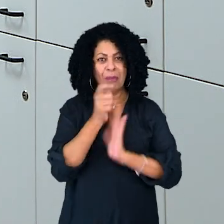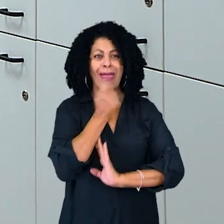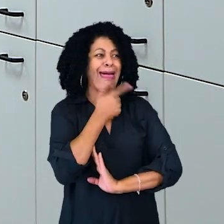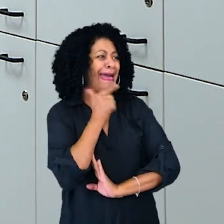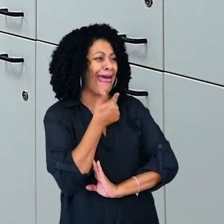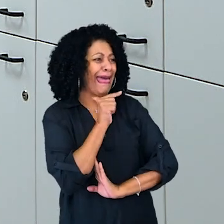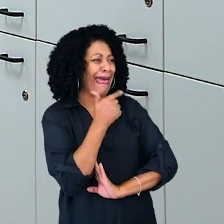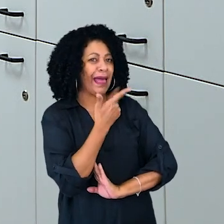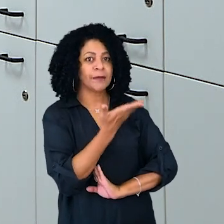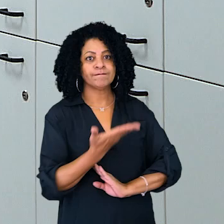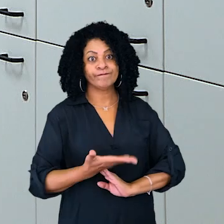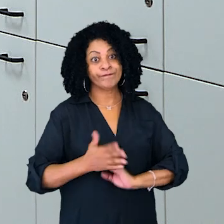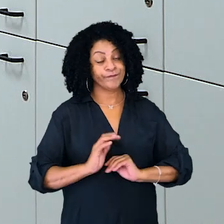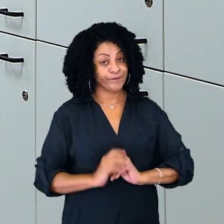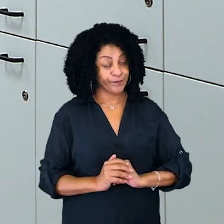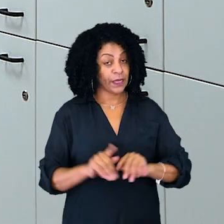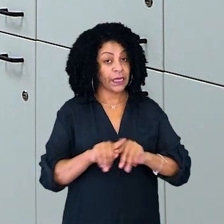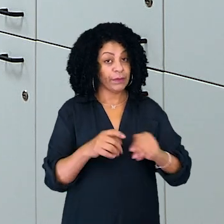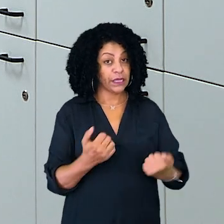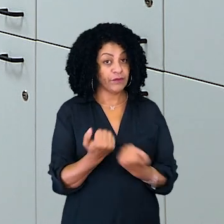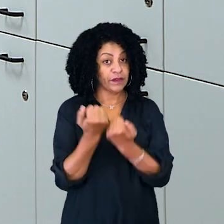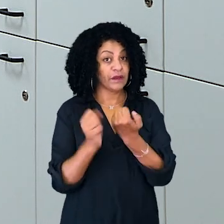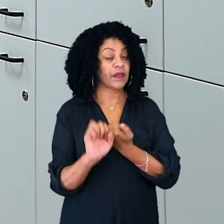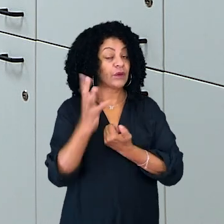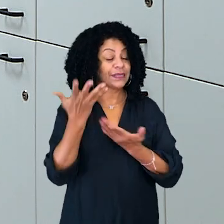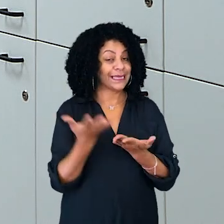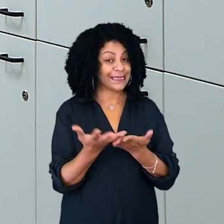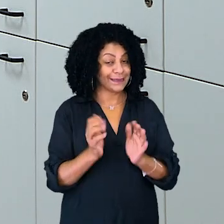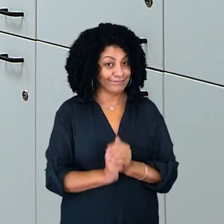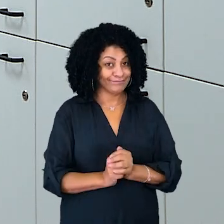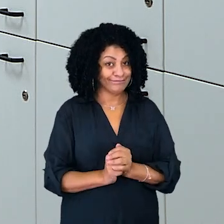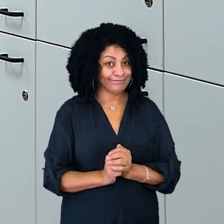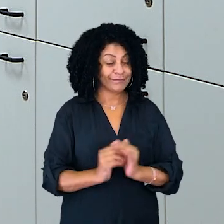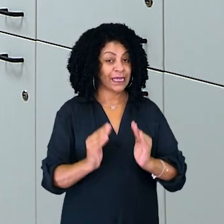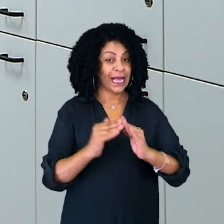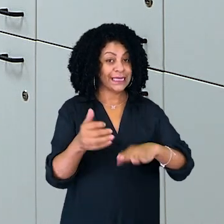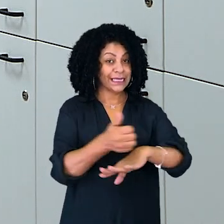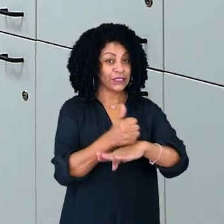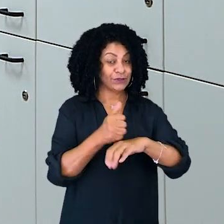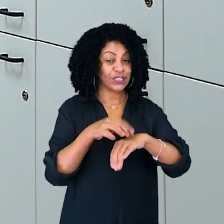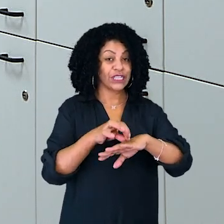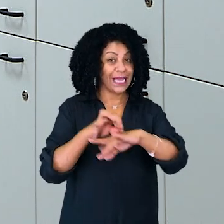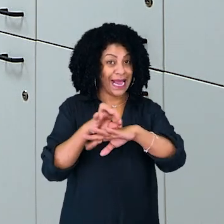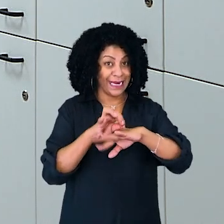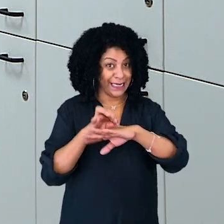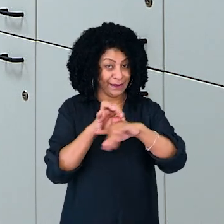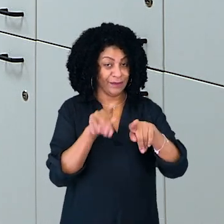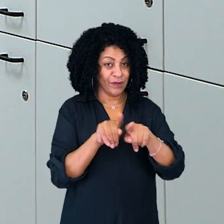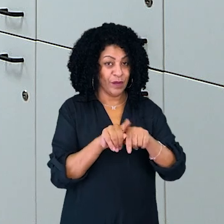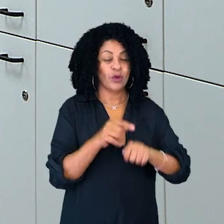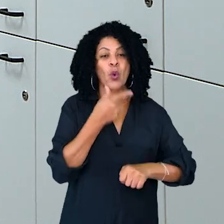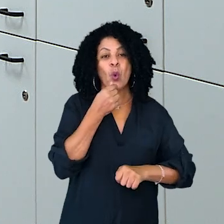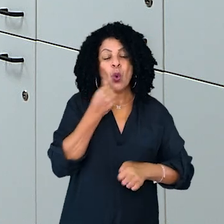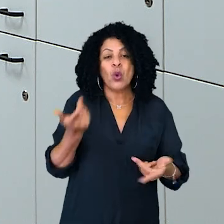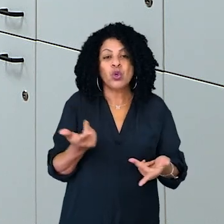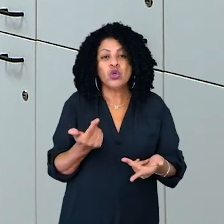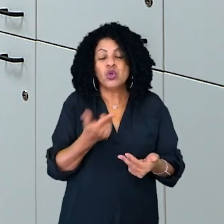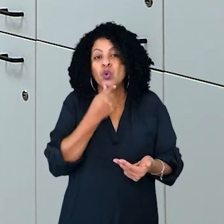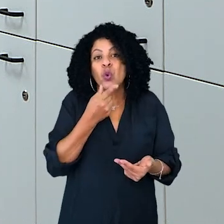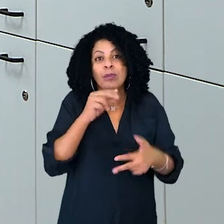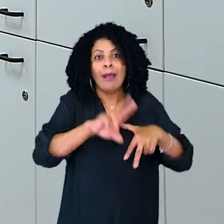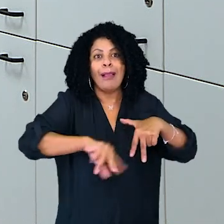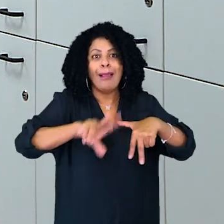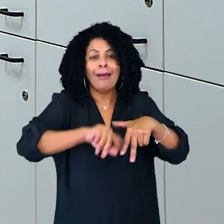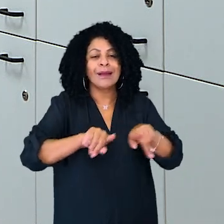de piadas e ofensas. Em defesa, o frigorífico afirmou que na empresa havia profissionais homossexuais e,